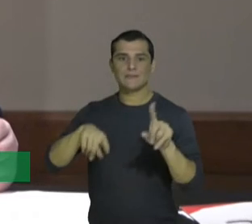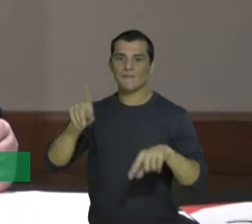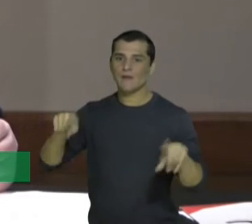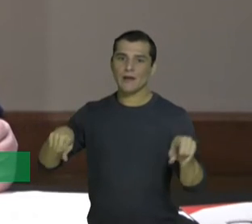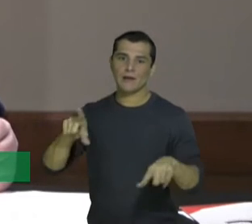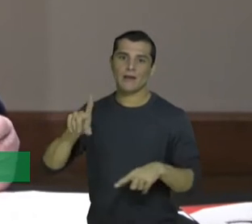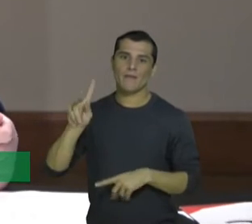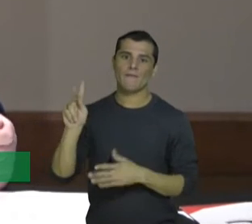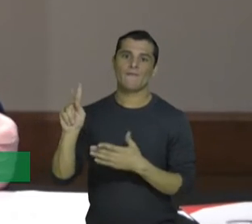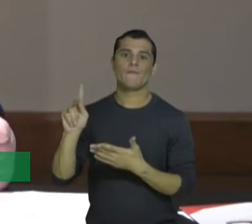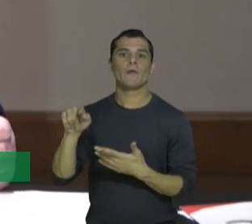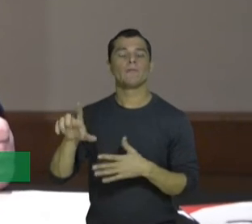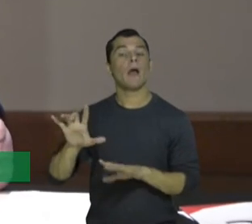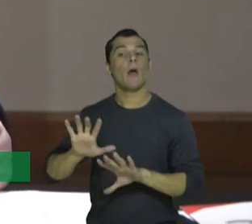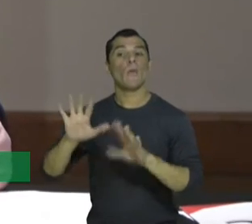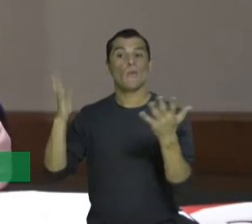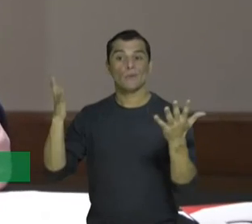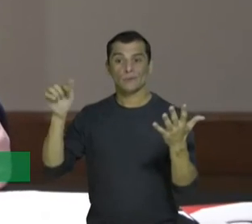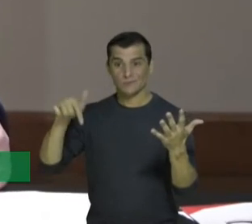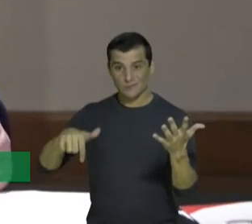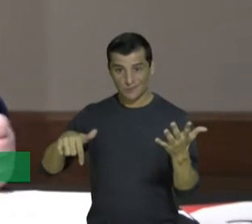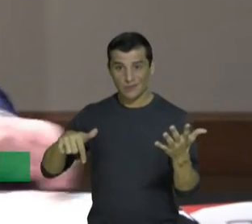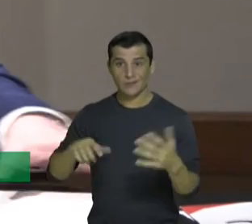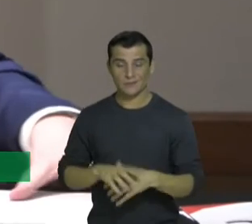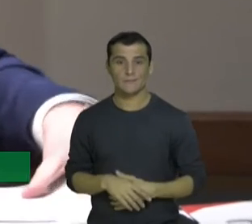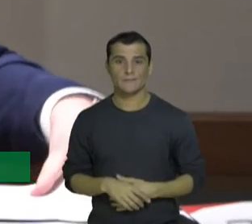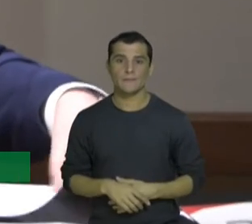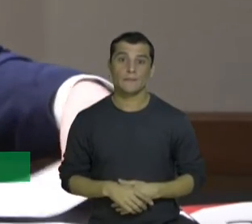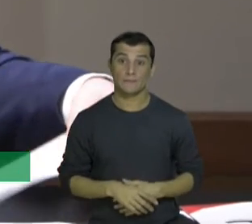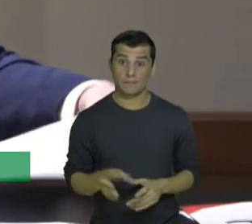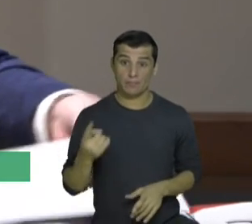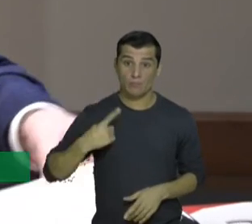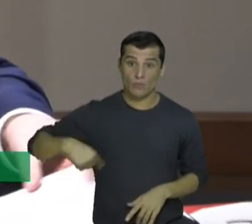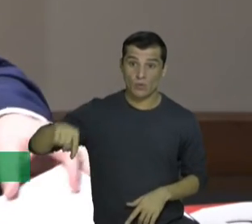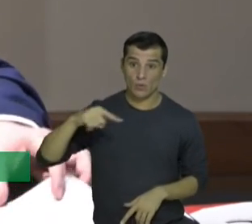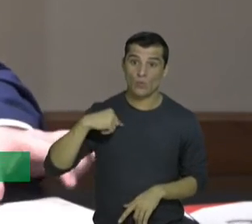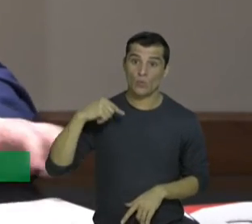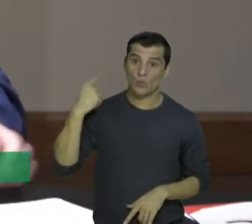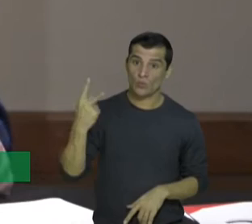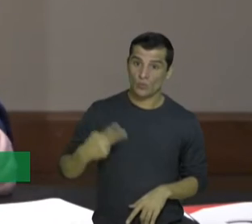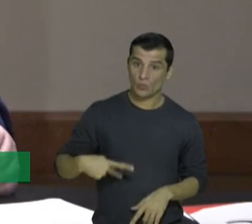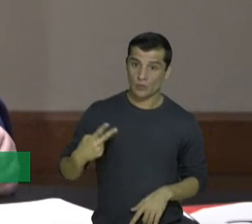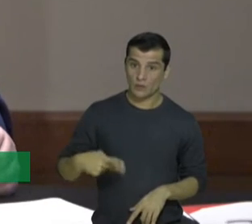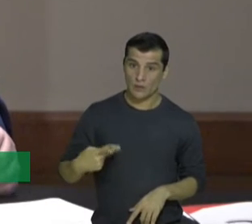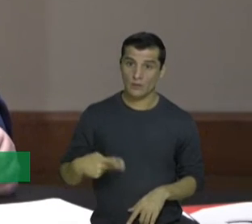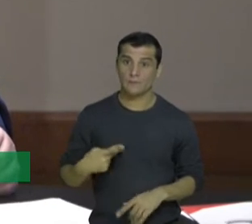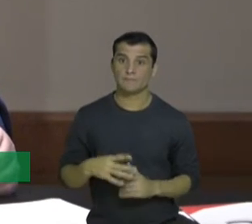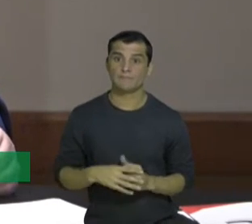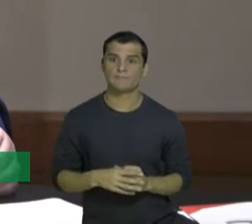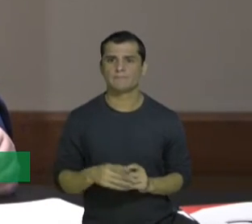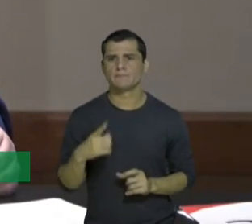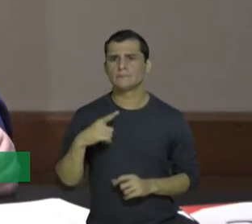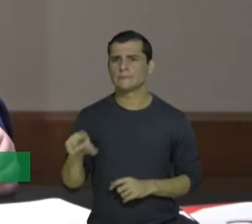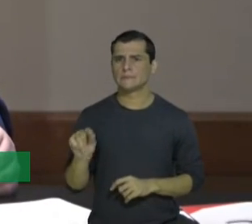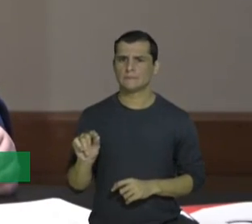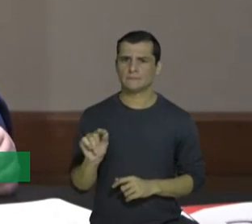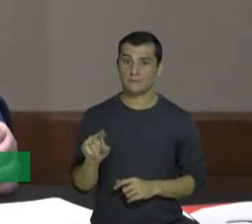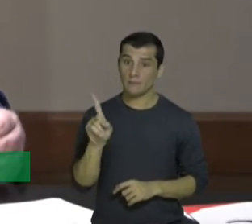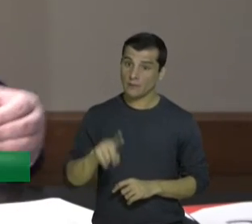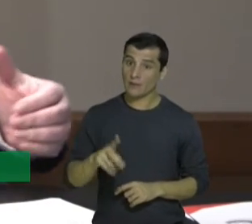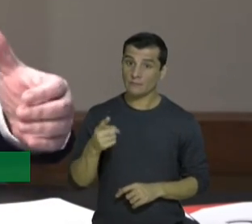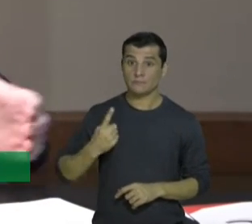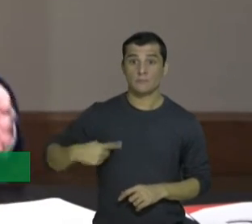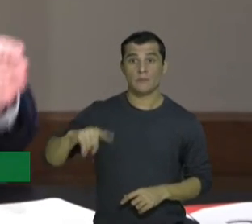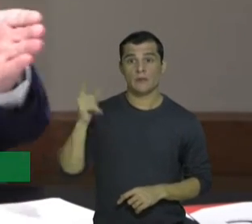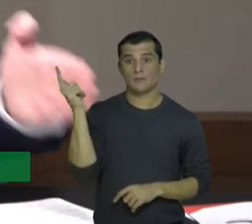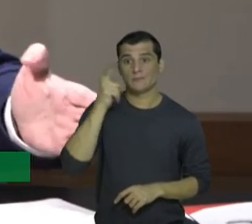Deputado Ivan eh para nós nós temos obviamente a a a eh enxergamos